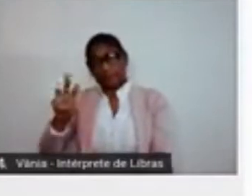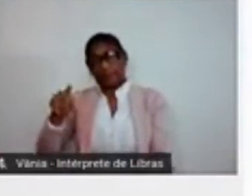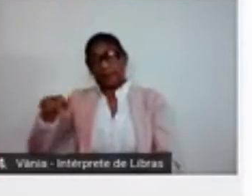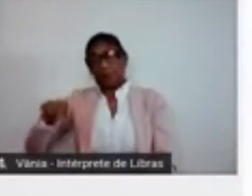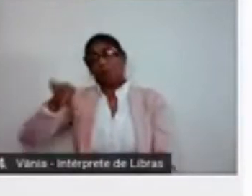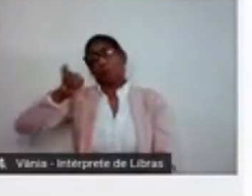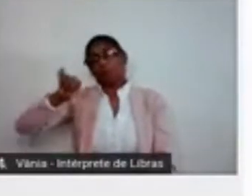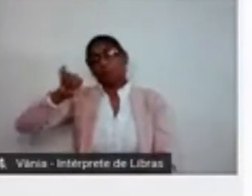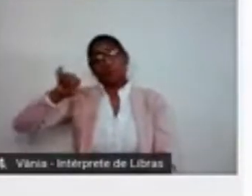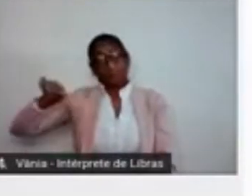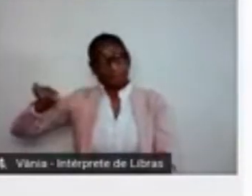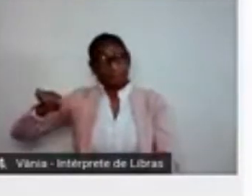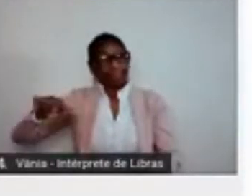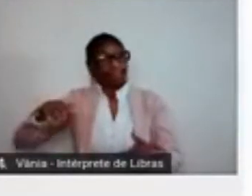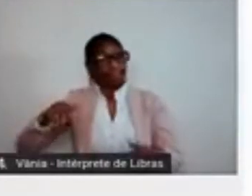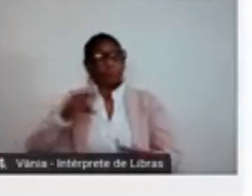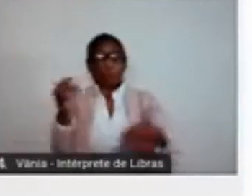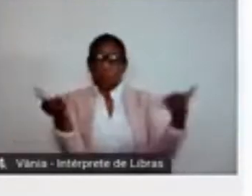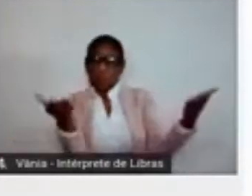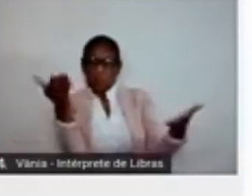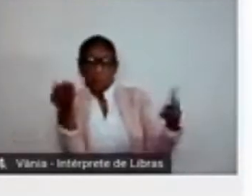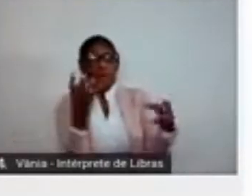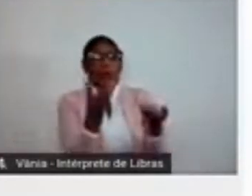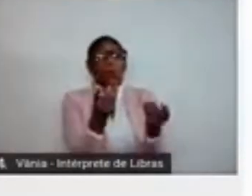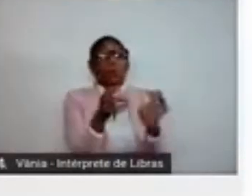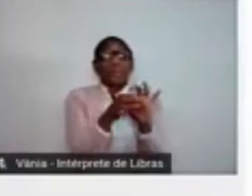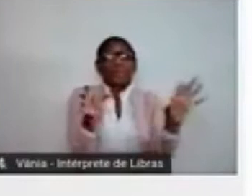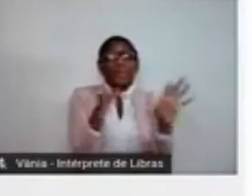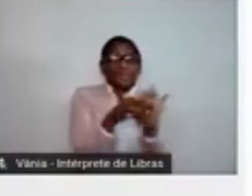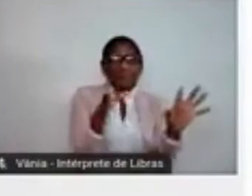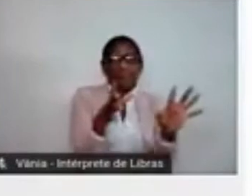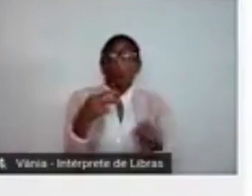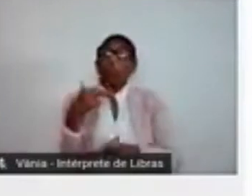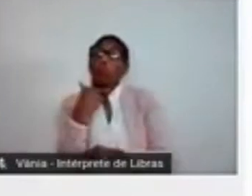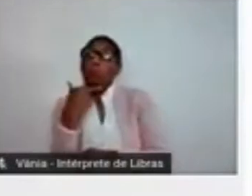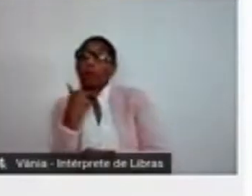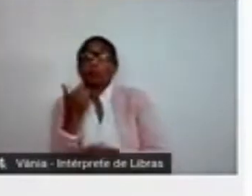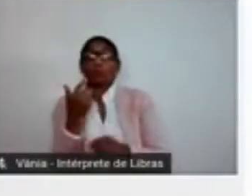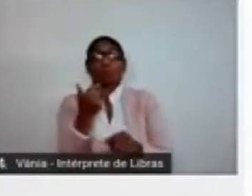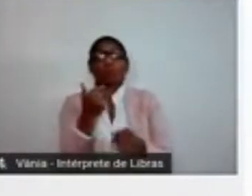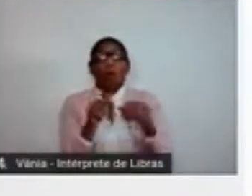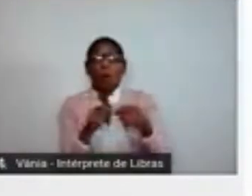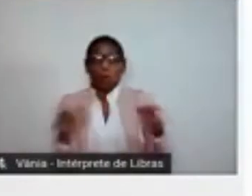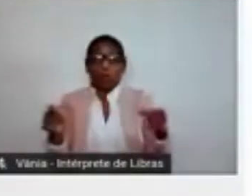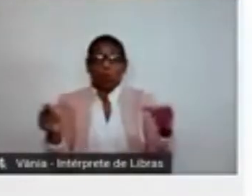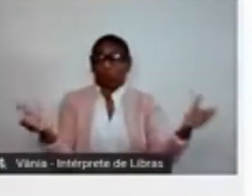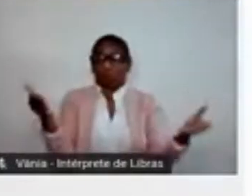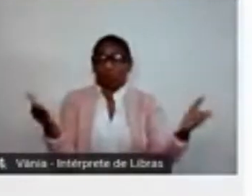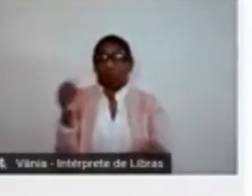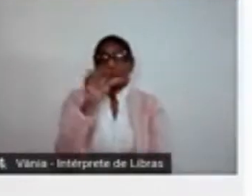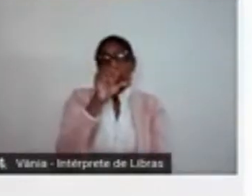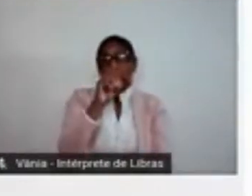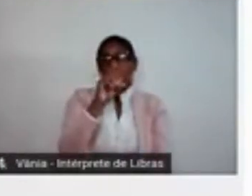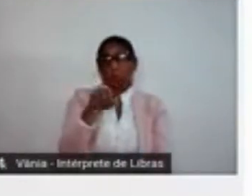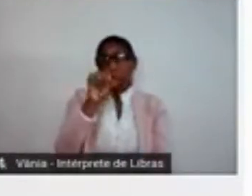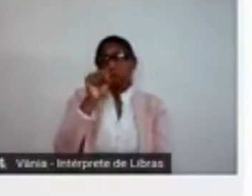97. Quando se olha proporcionalmente esses leitos livres para cada leito ocupado, aumentou de 0,84 para